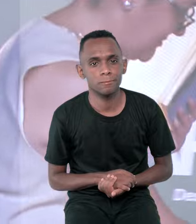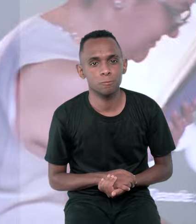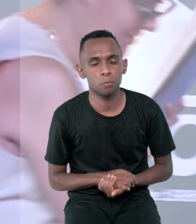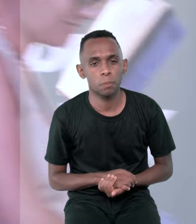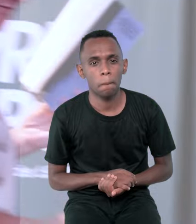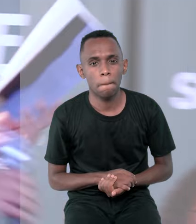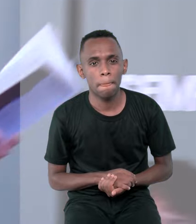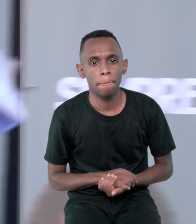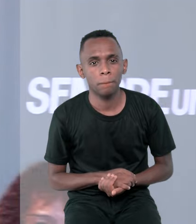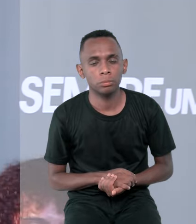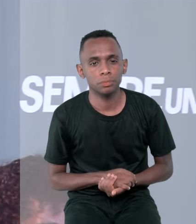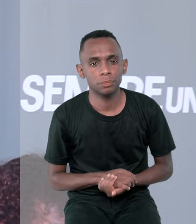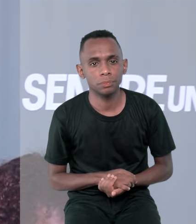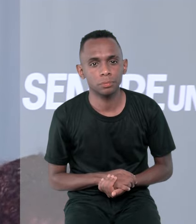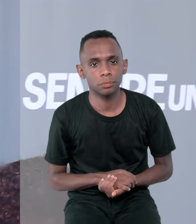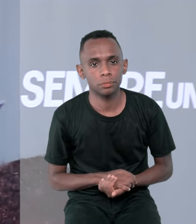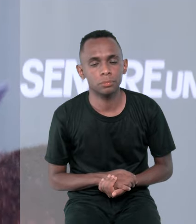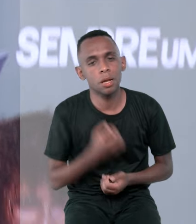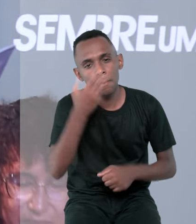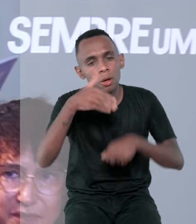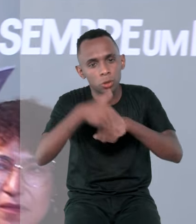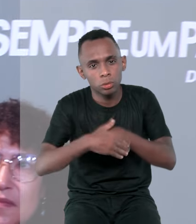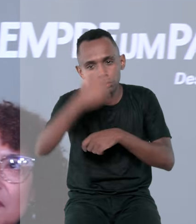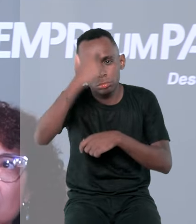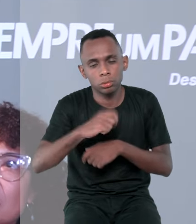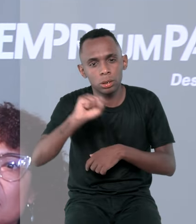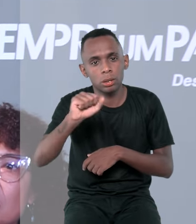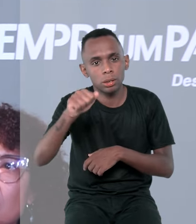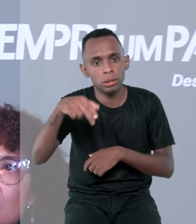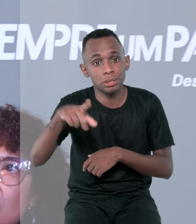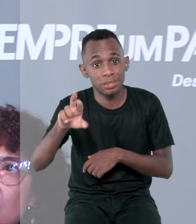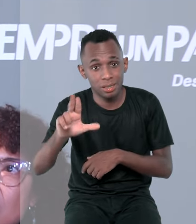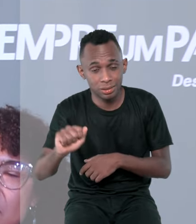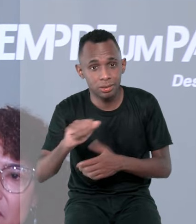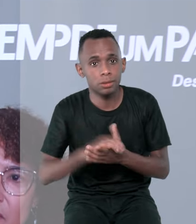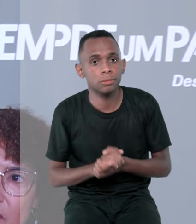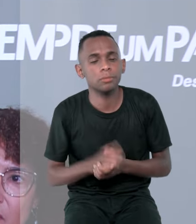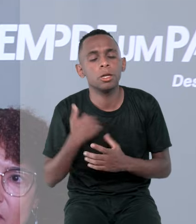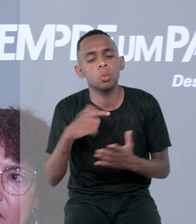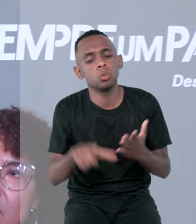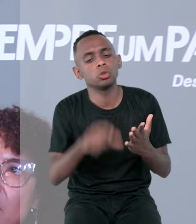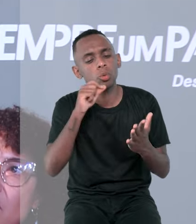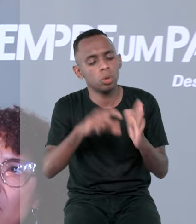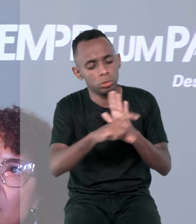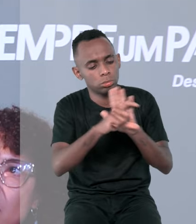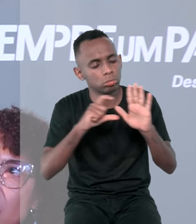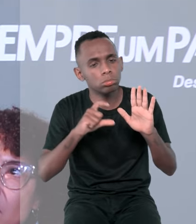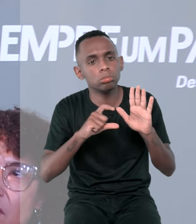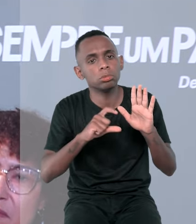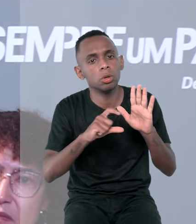cor palha. Boa noite, meu nome é Sandra. Eu escolhi um trecho do